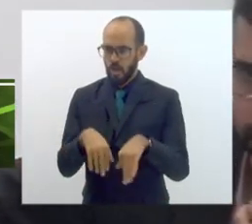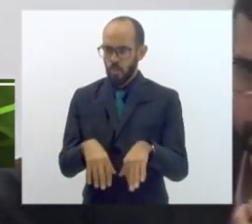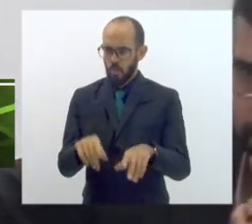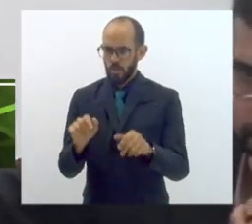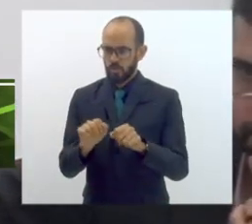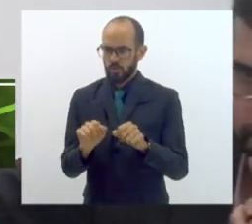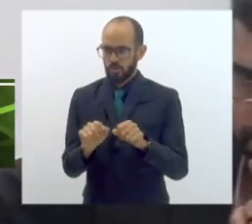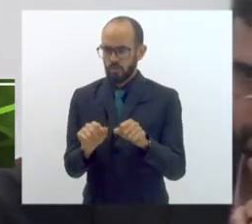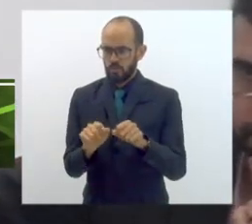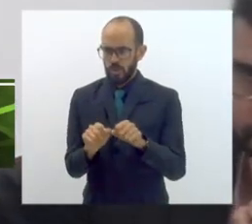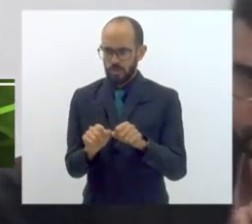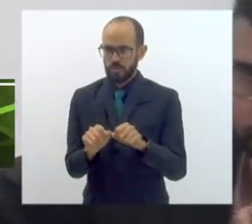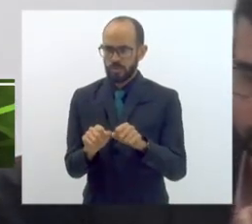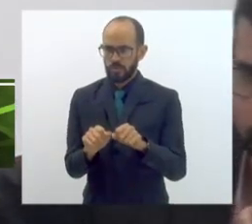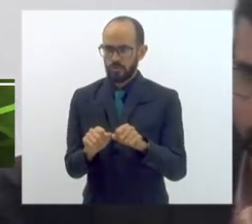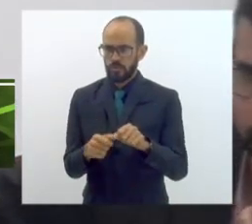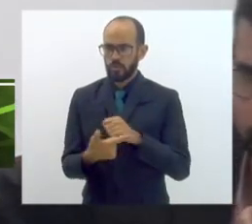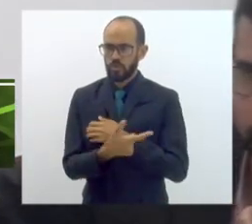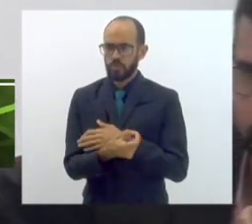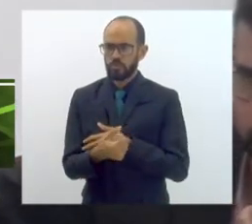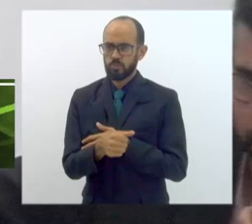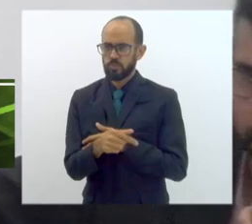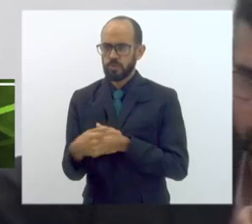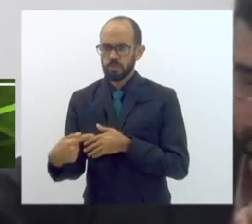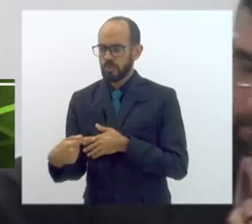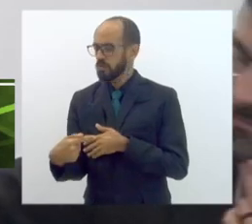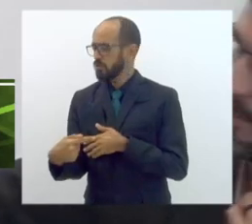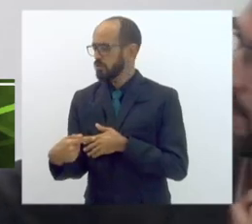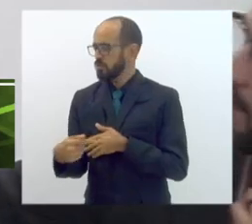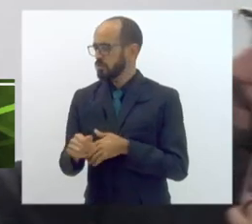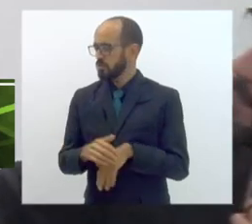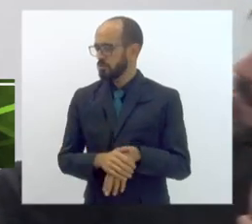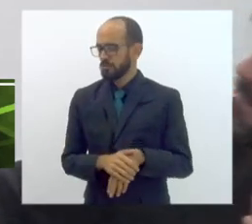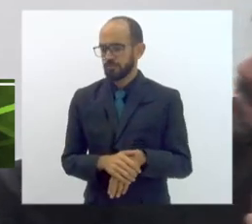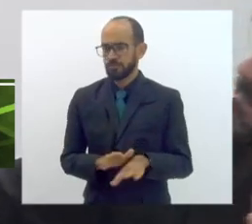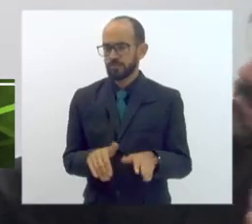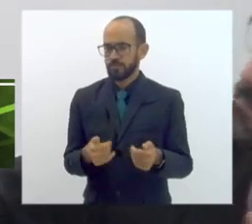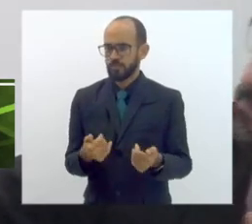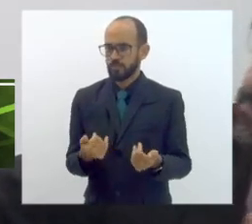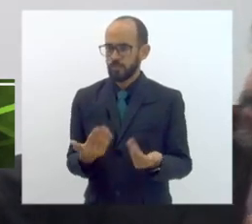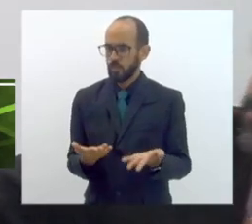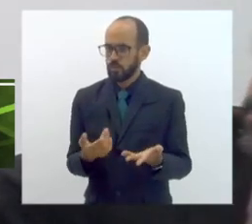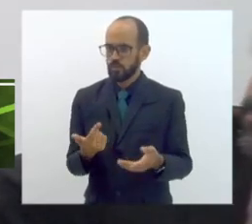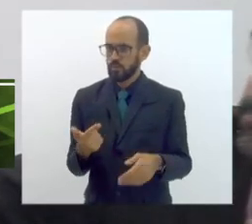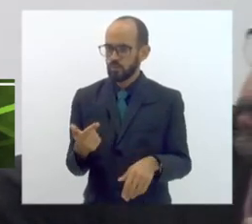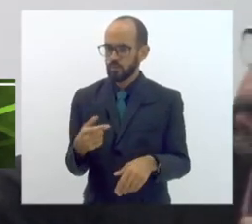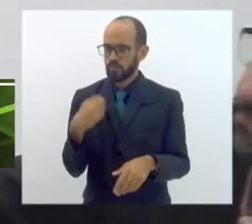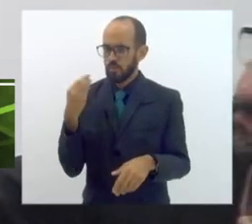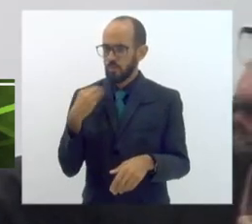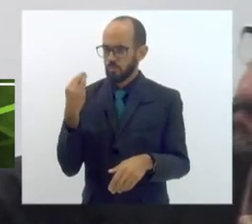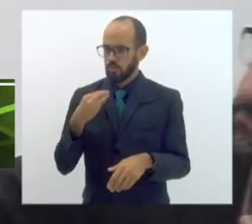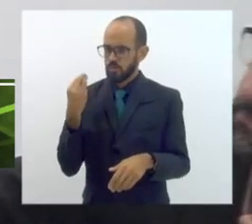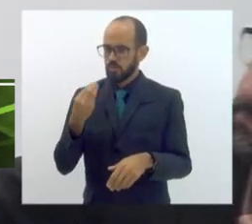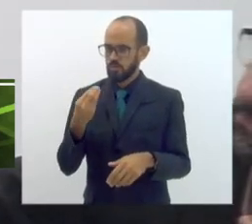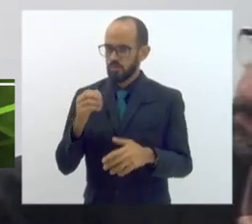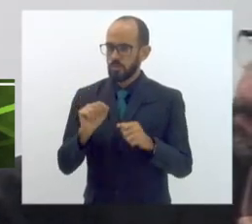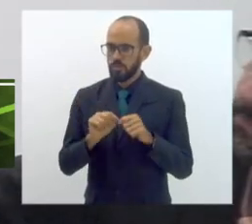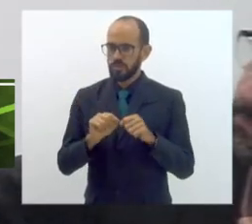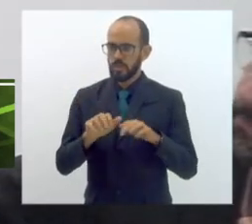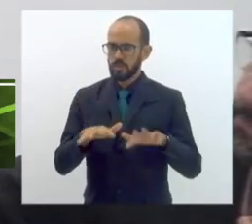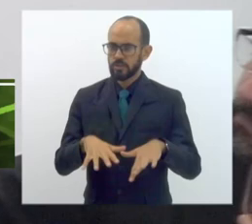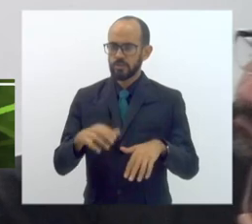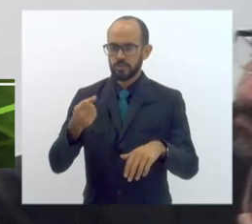último suspiro foi em 2017. Quer dizer, a gente não tinha motivo nenhum para entrar nisso se não tivesse